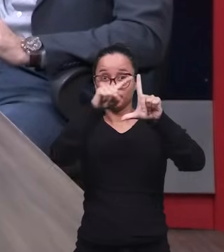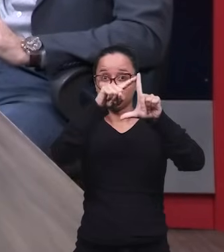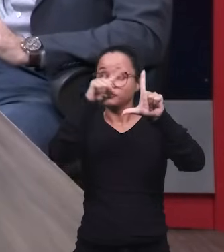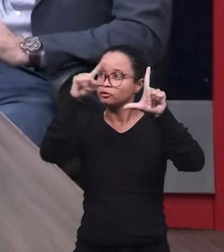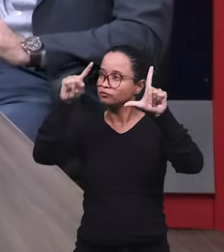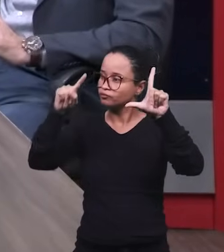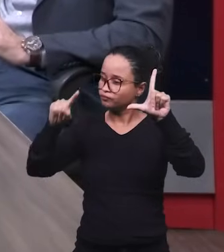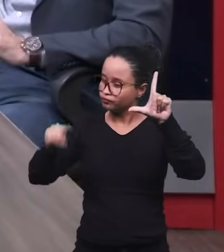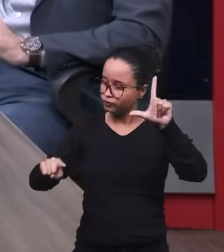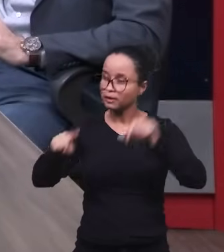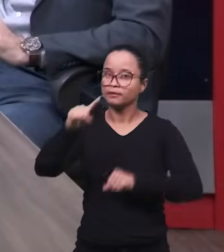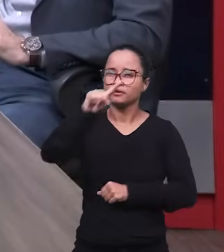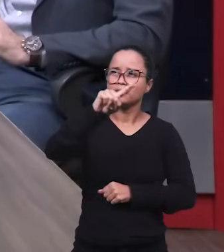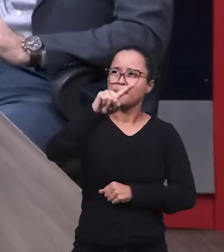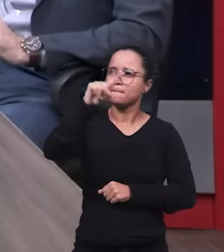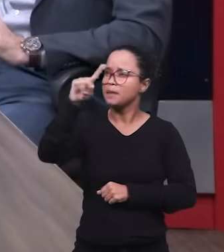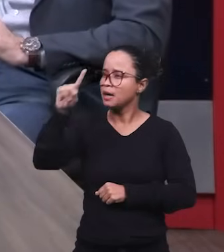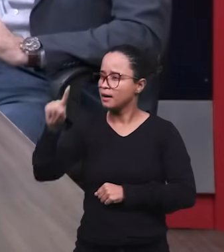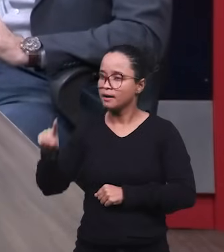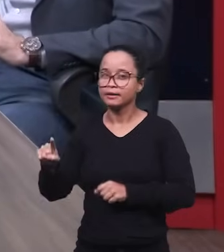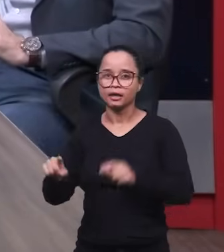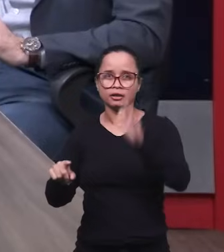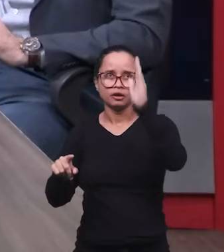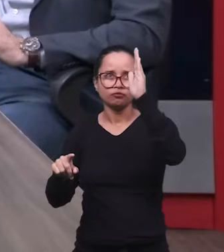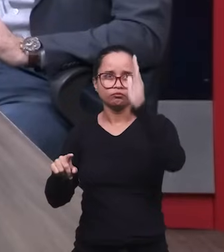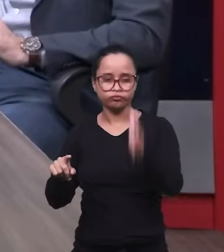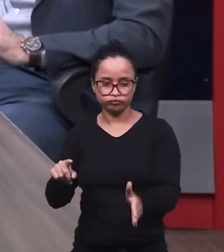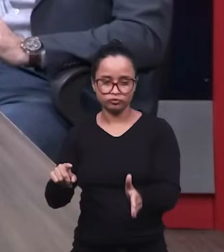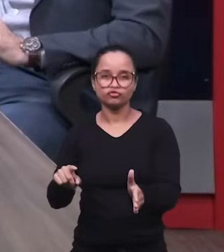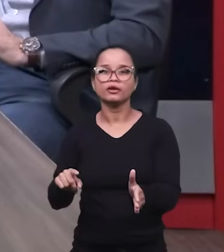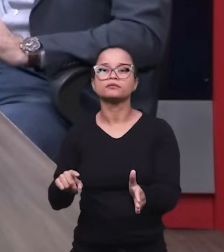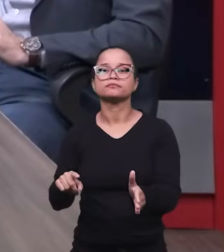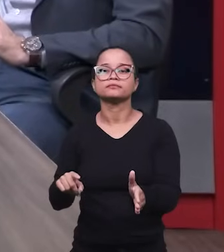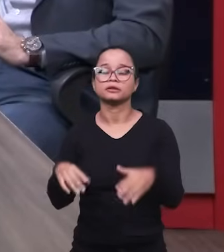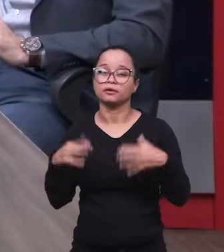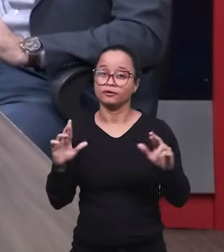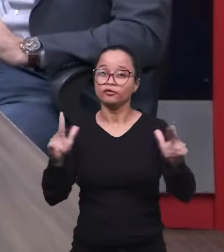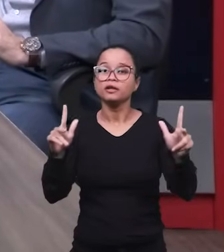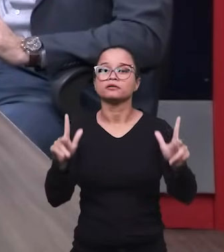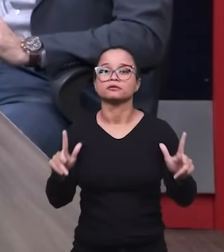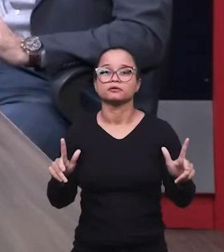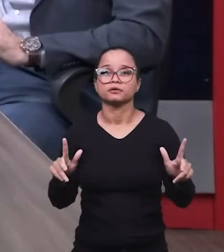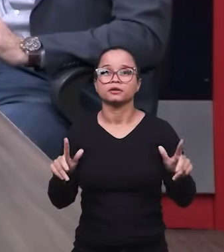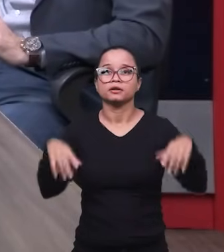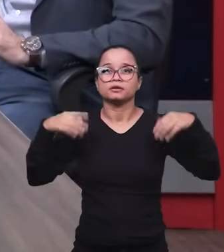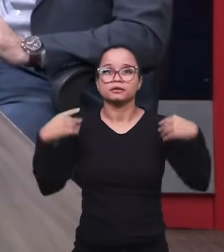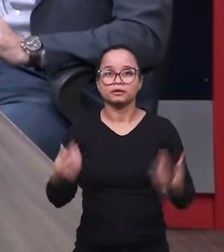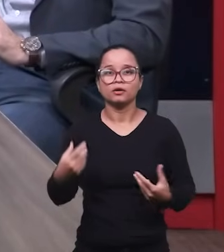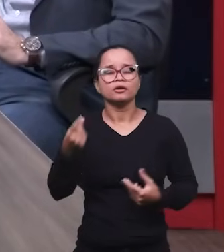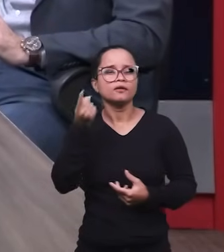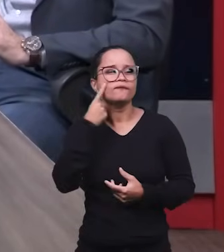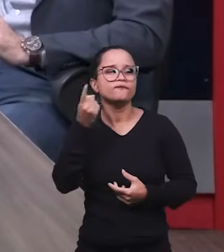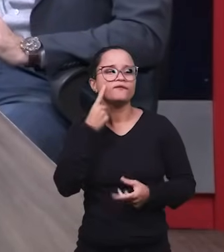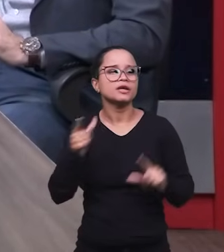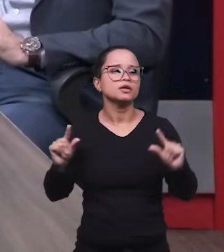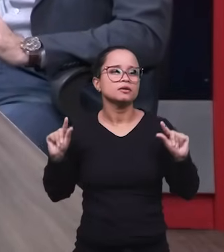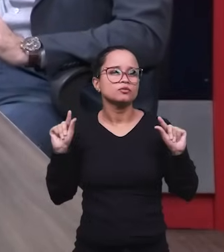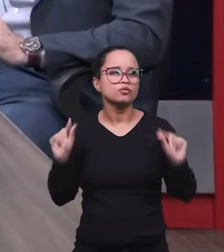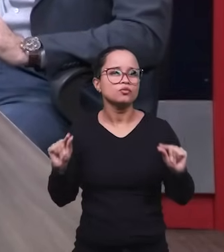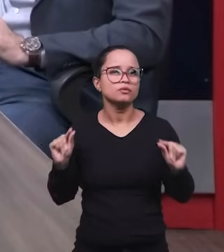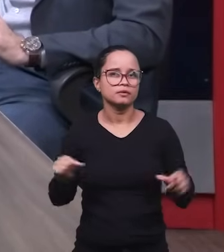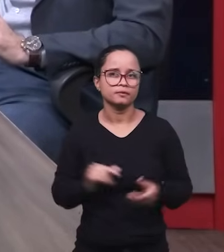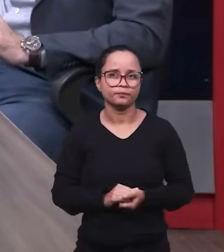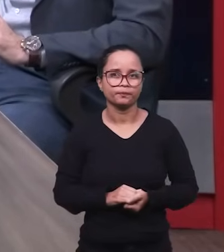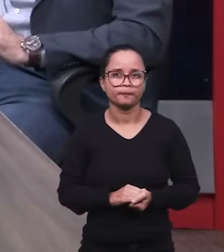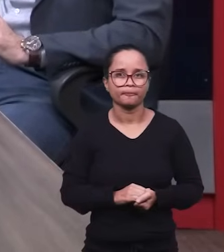muito maior do que a distância dele cair em linha reta, como o Cleiton disse. Então ali, para que O que a gente está vendo nesse caso aí,